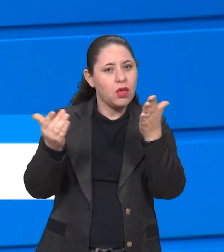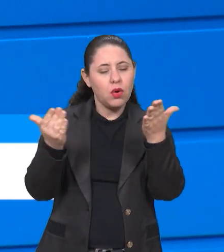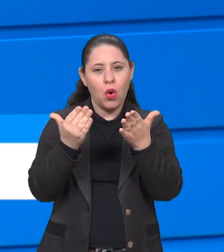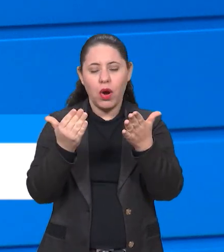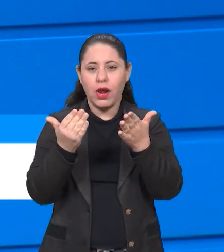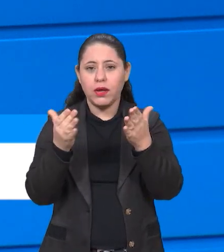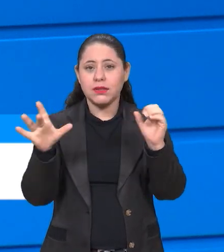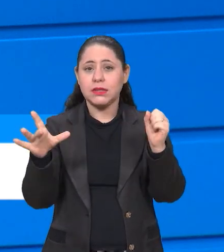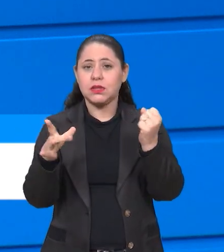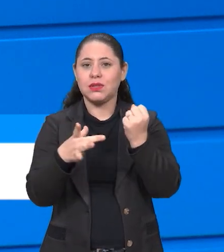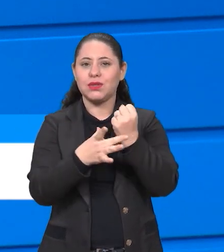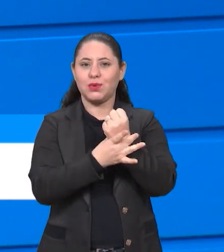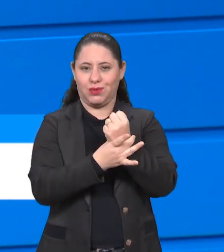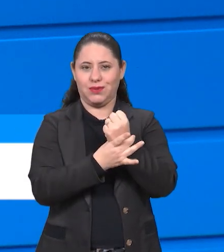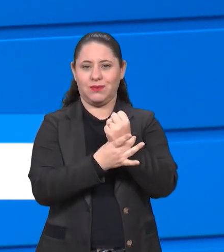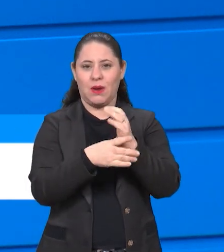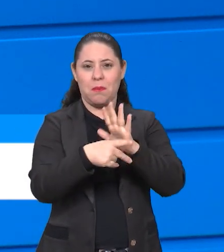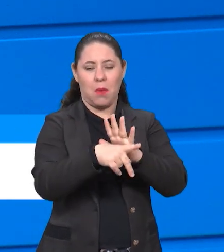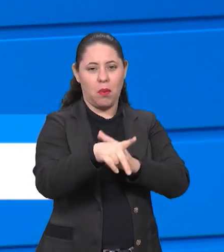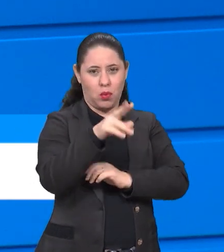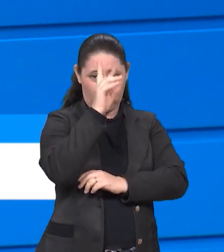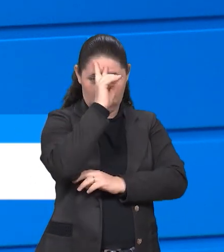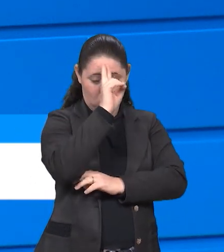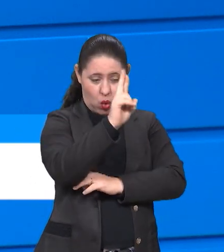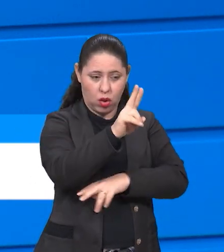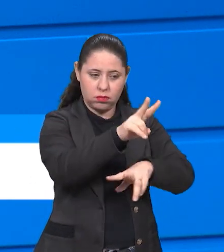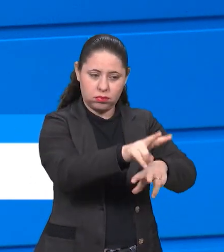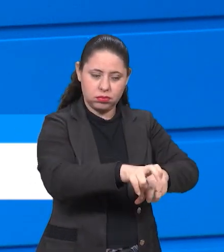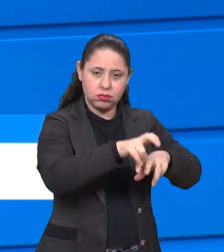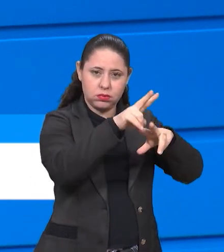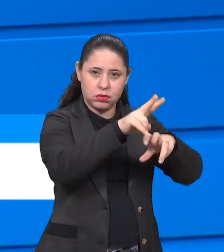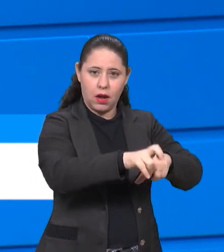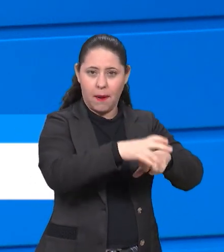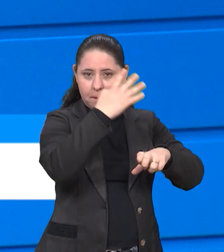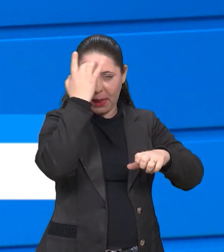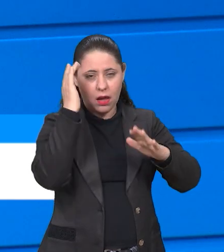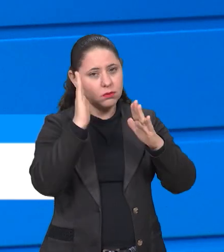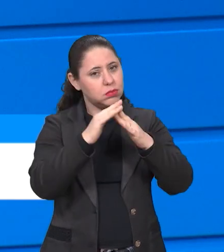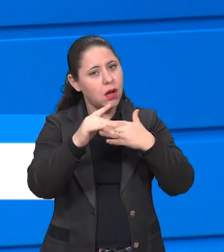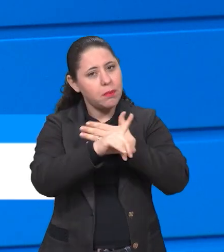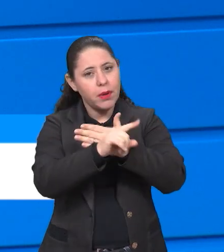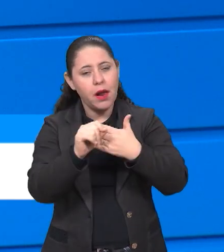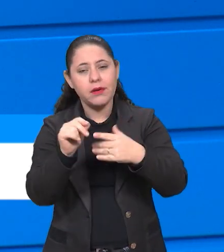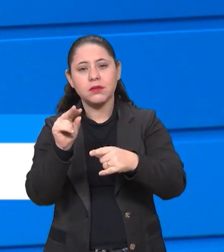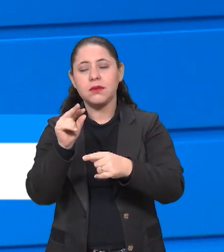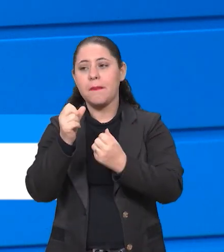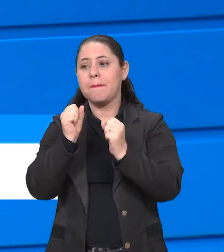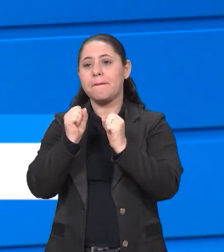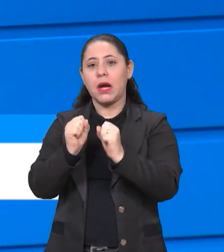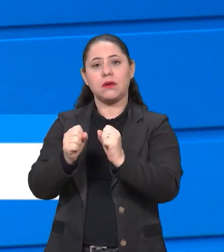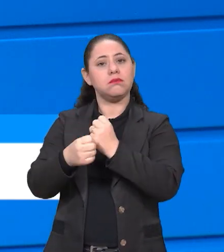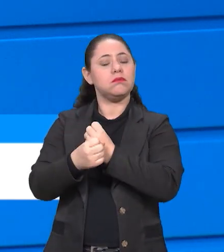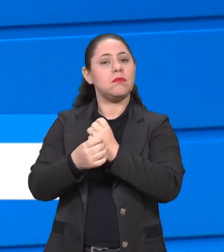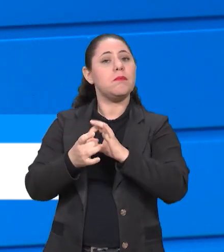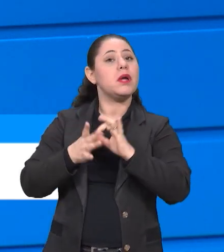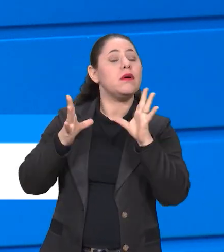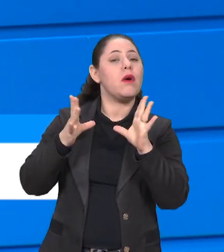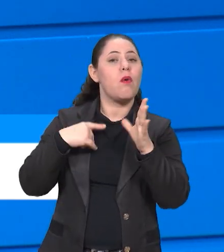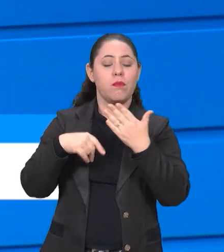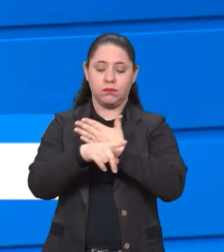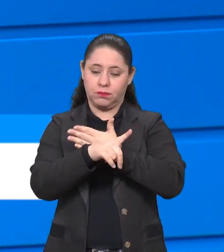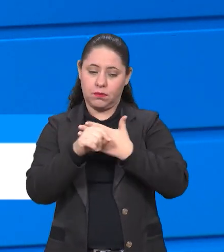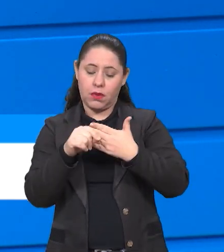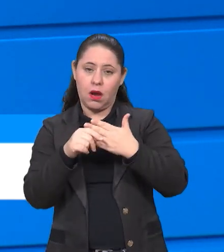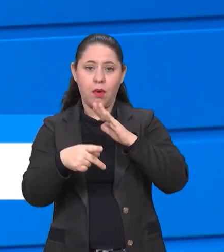decreto que vem para dar essa segurança tanto ao produtor rural, ao pantaneiro e ao mesmo tempo permitir com que